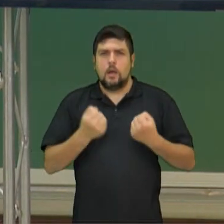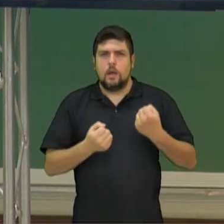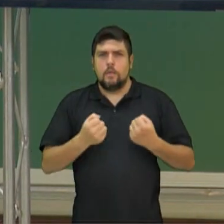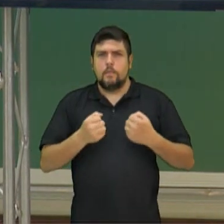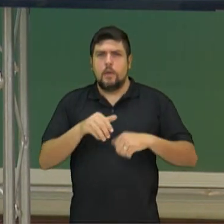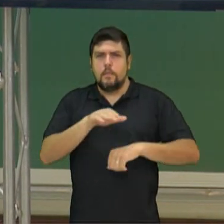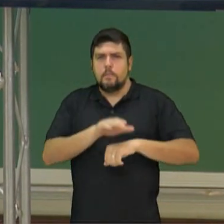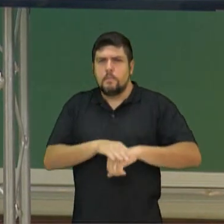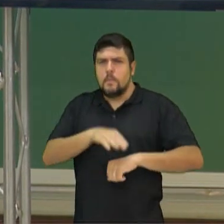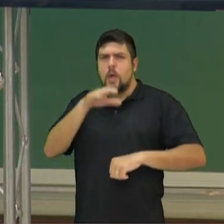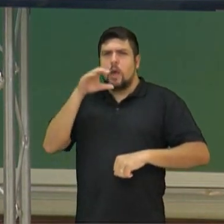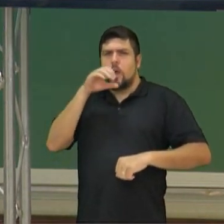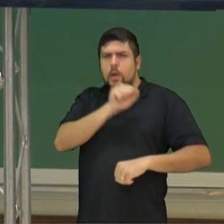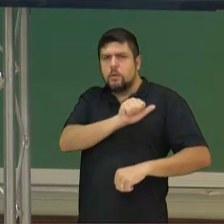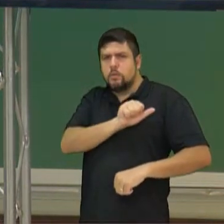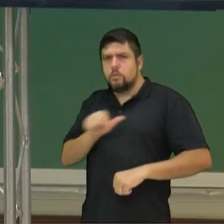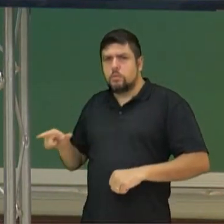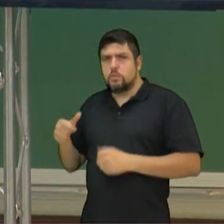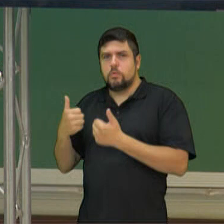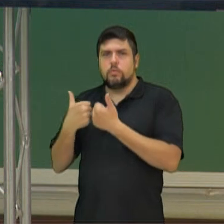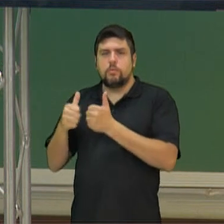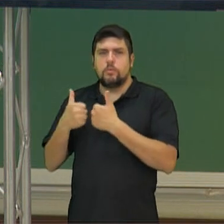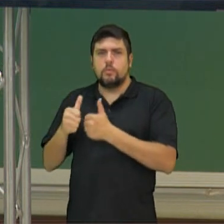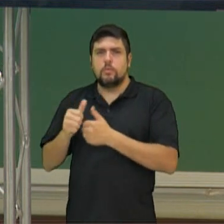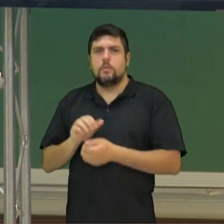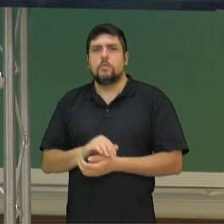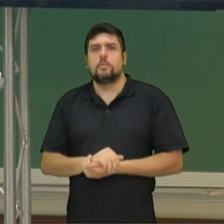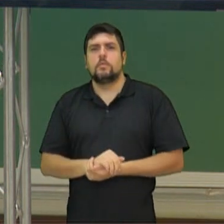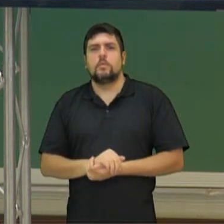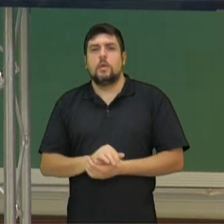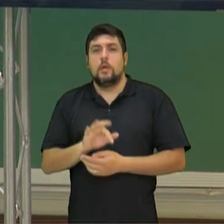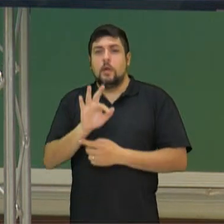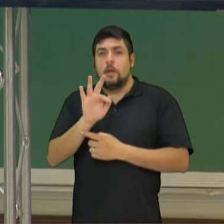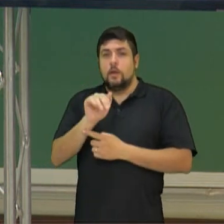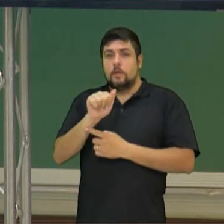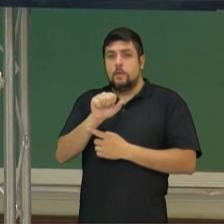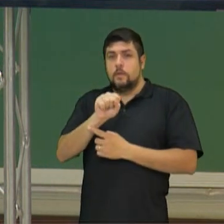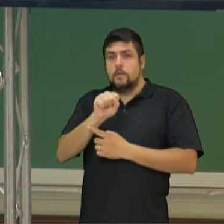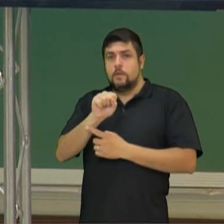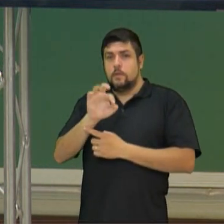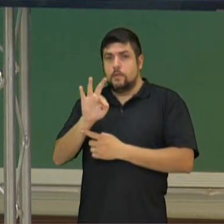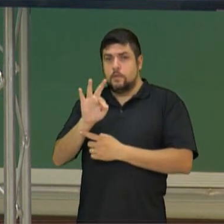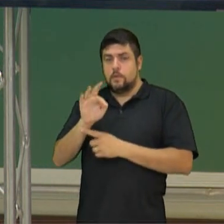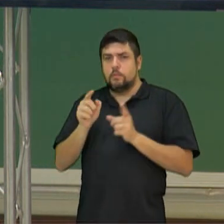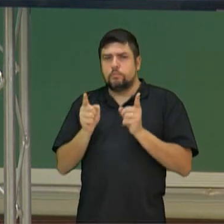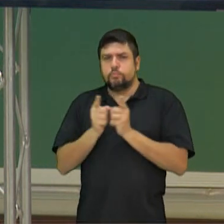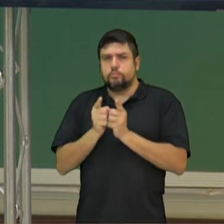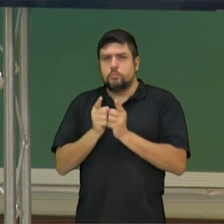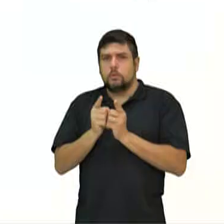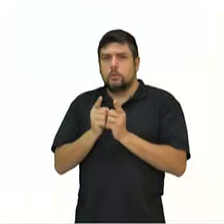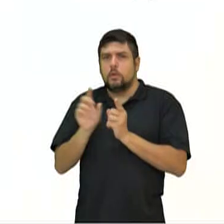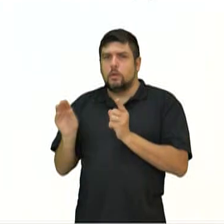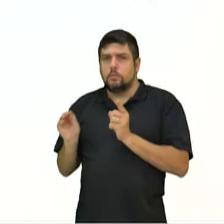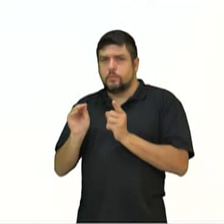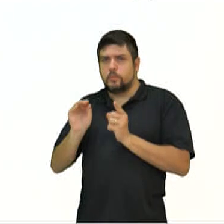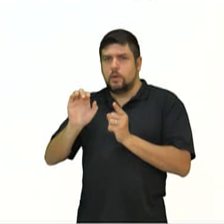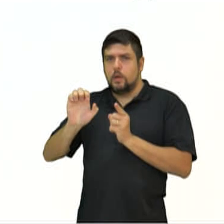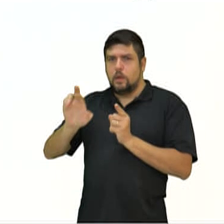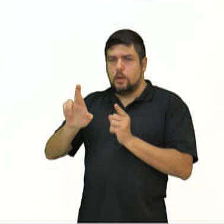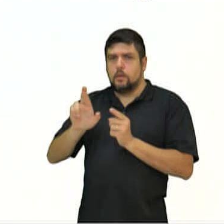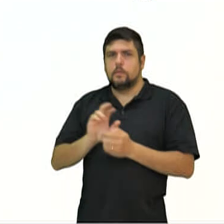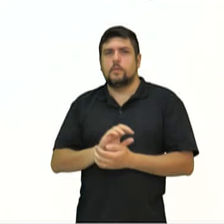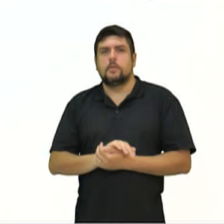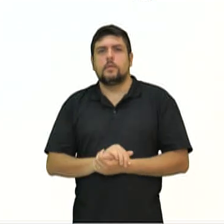mais rápidos do que ônibus. Fast é um adjetivo curto, ER. Brazil is bigger than